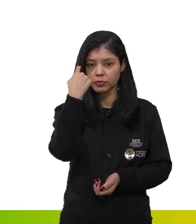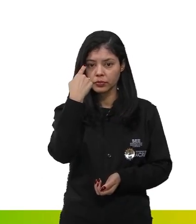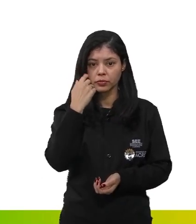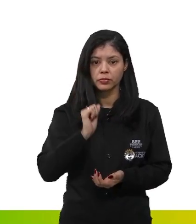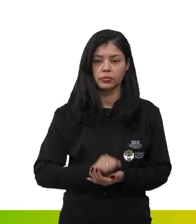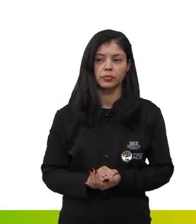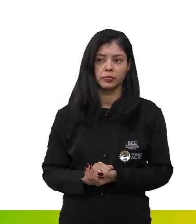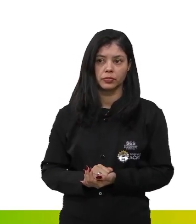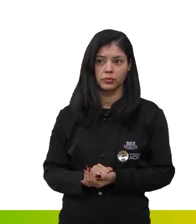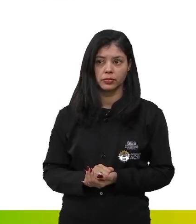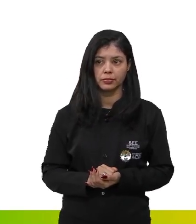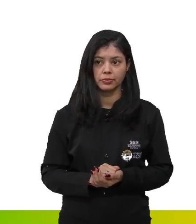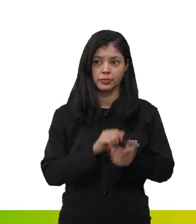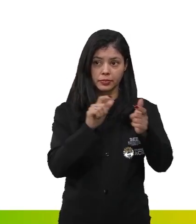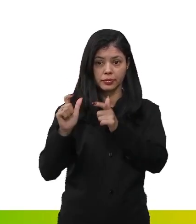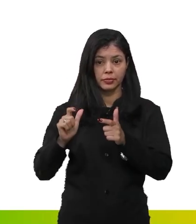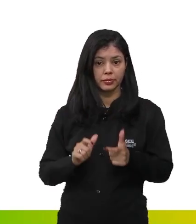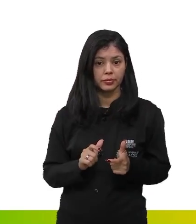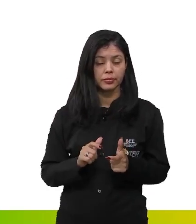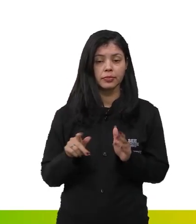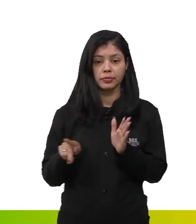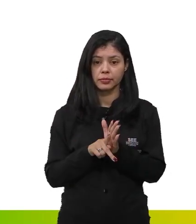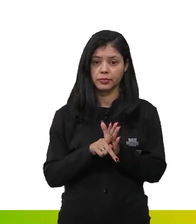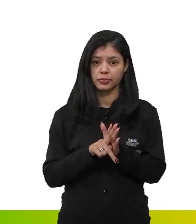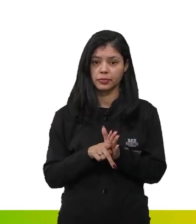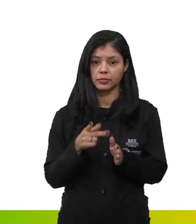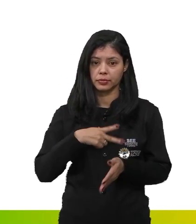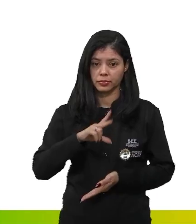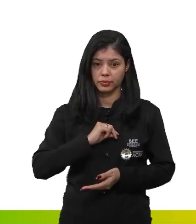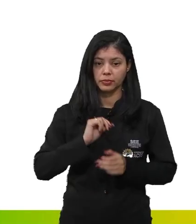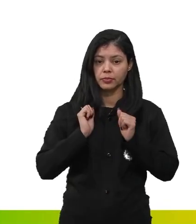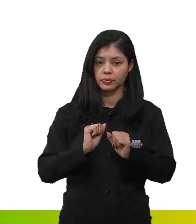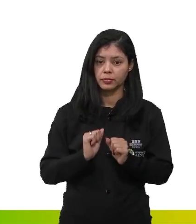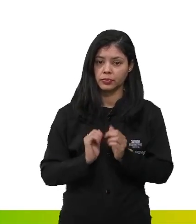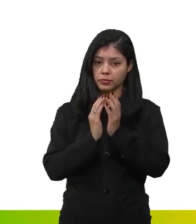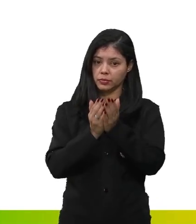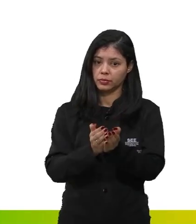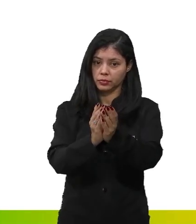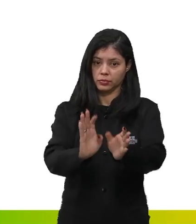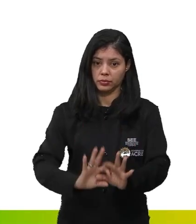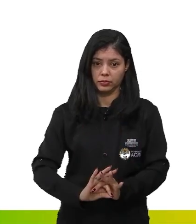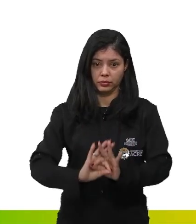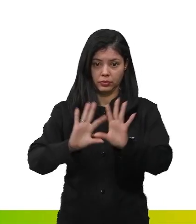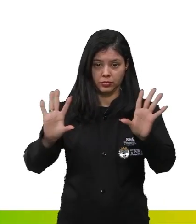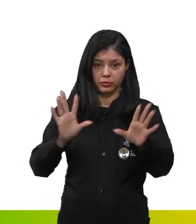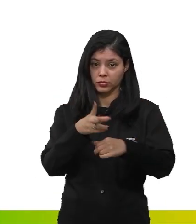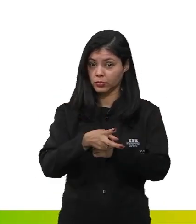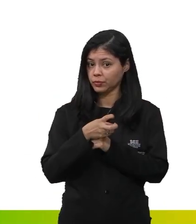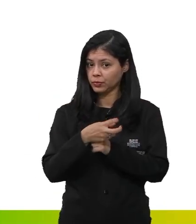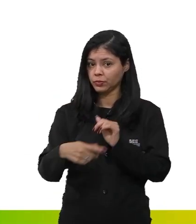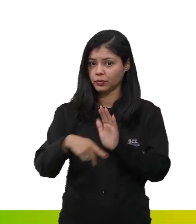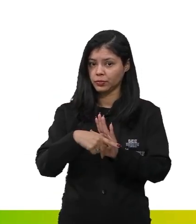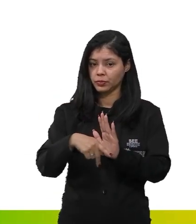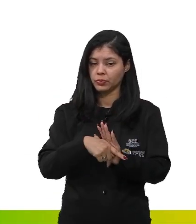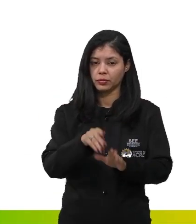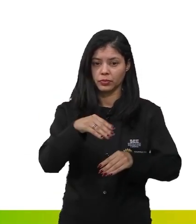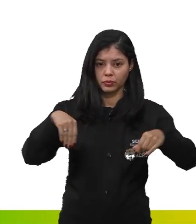espanhóis, onde portugueses e espanhóis podiam navegar livremente e explorar o território.